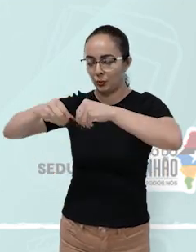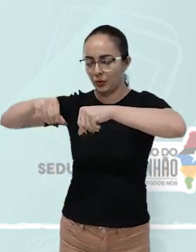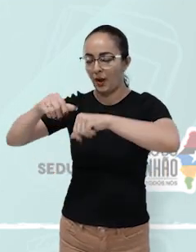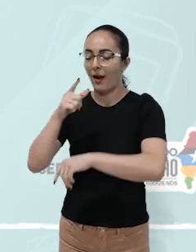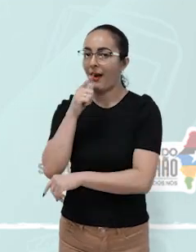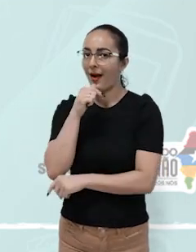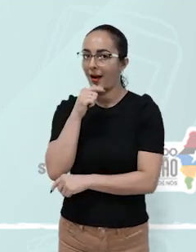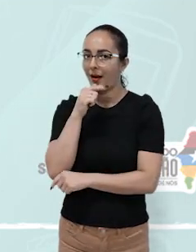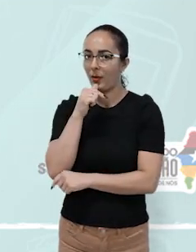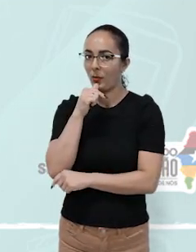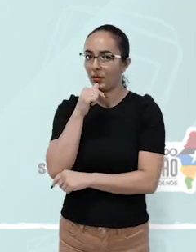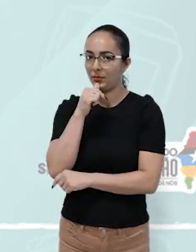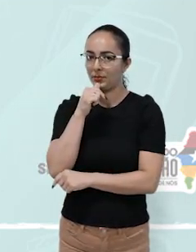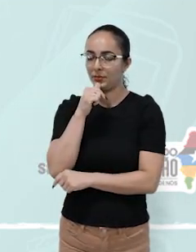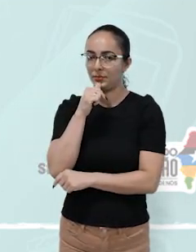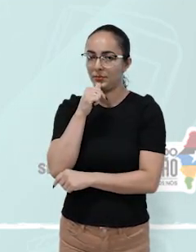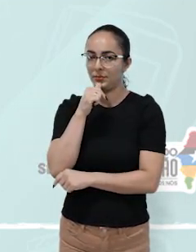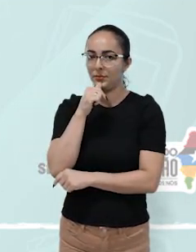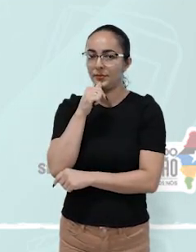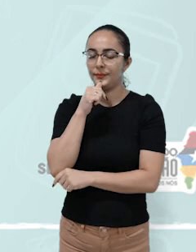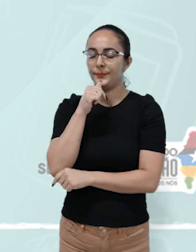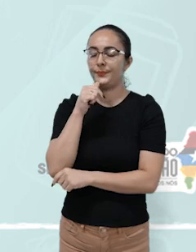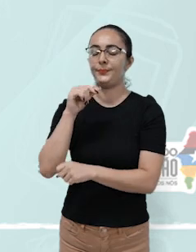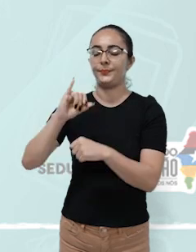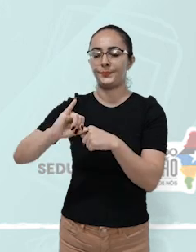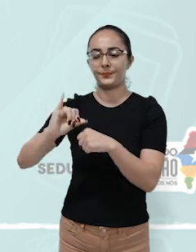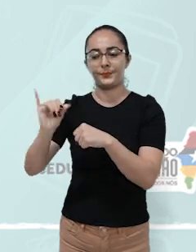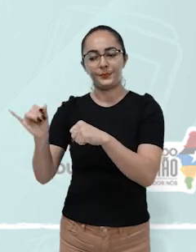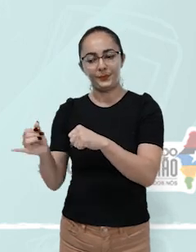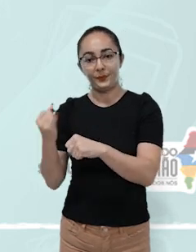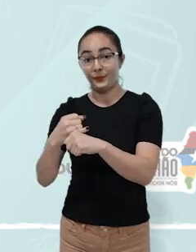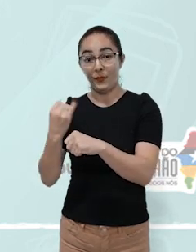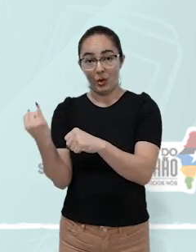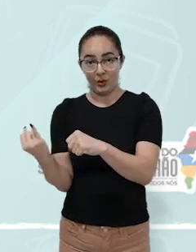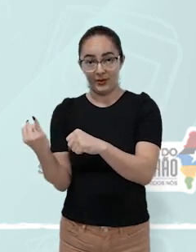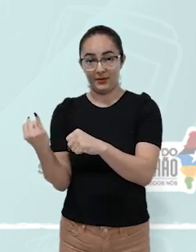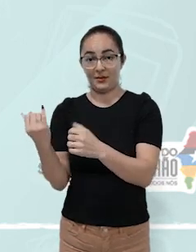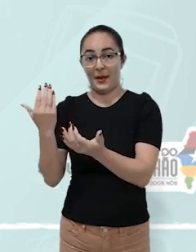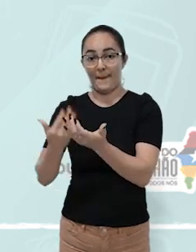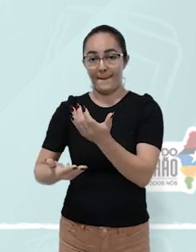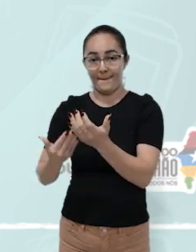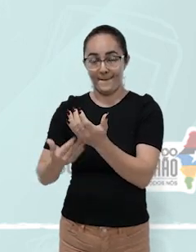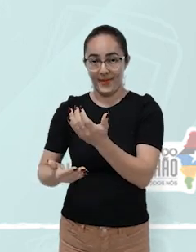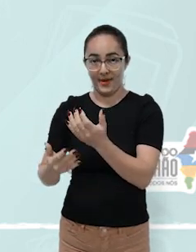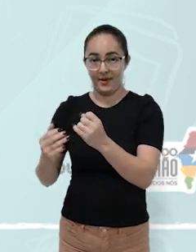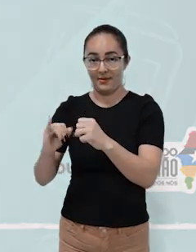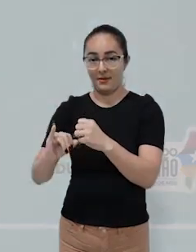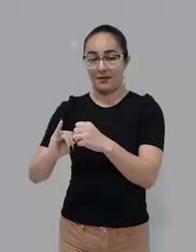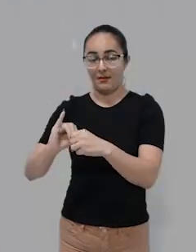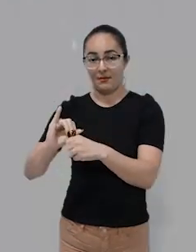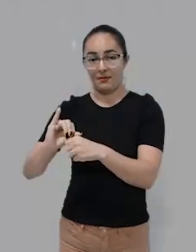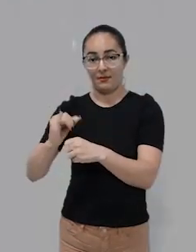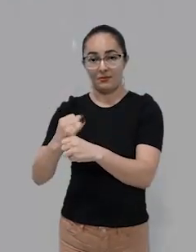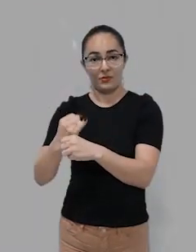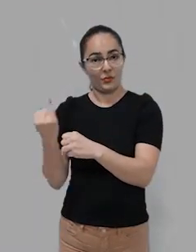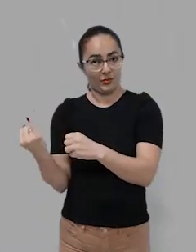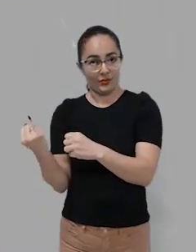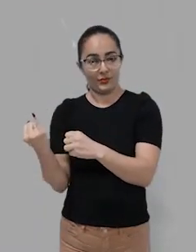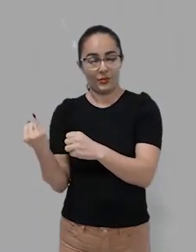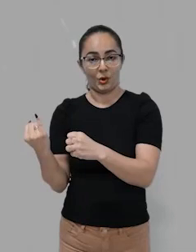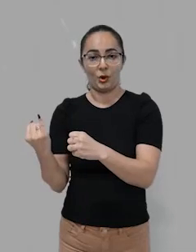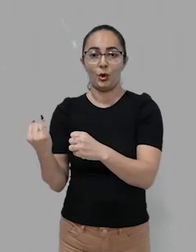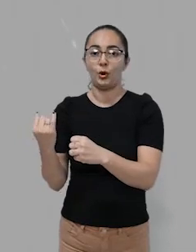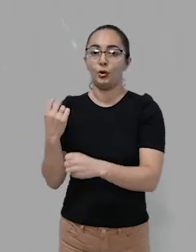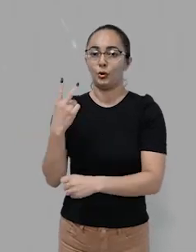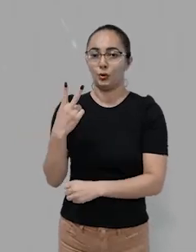em água, sofre ionização, que é a ruptura da ligação entre